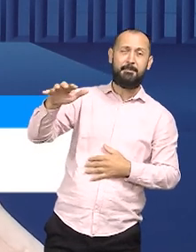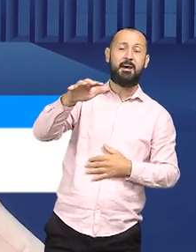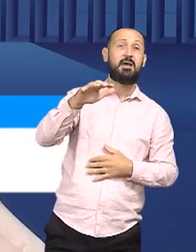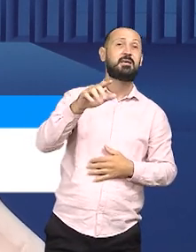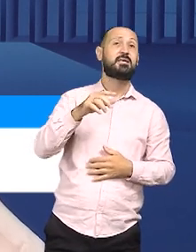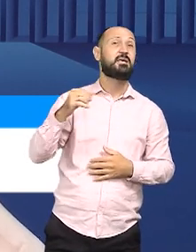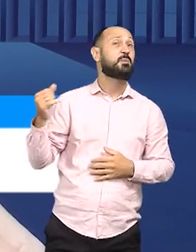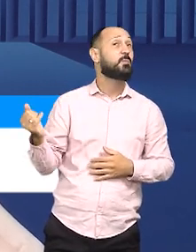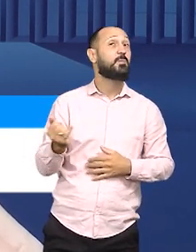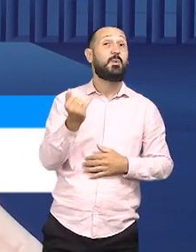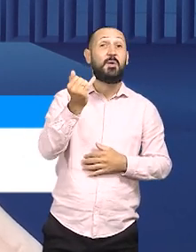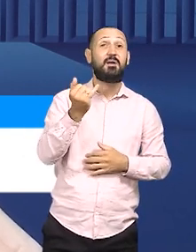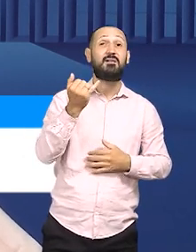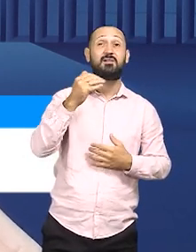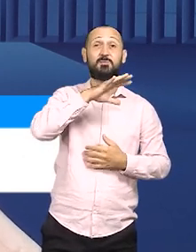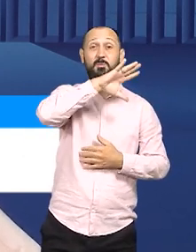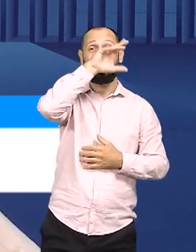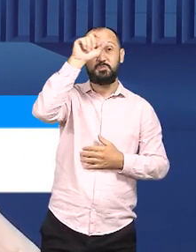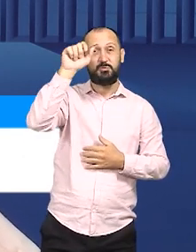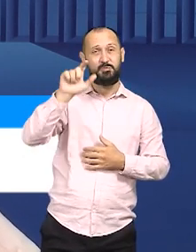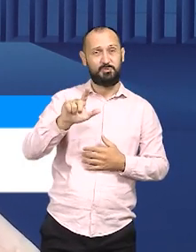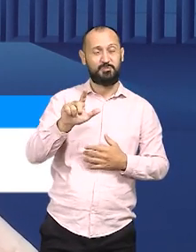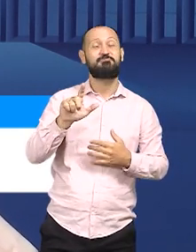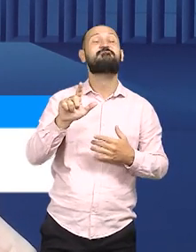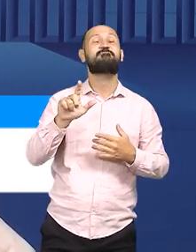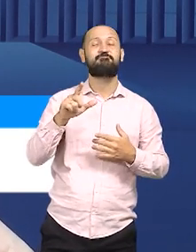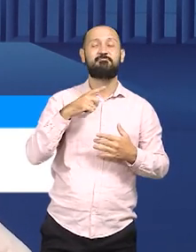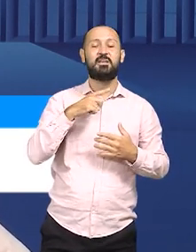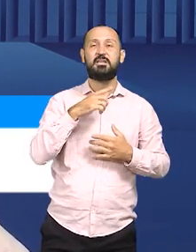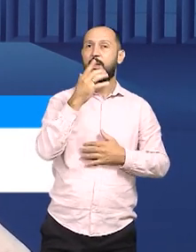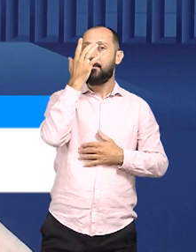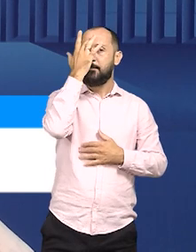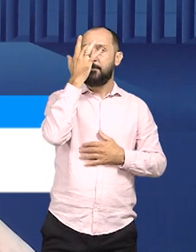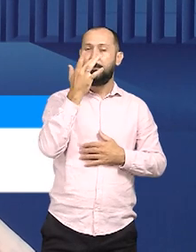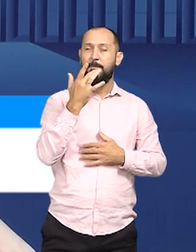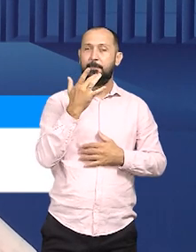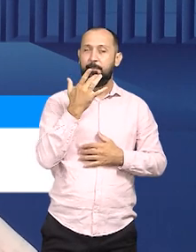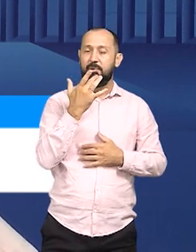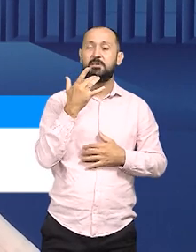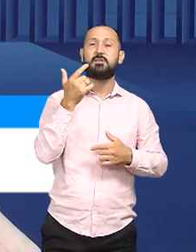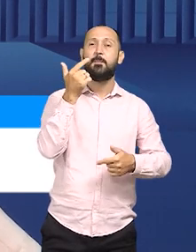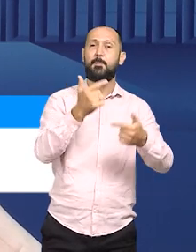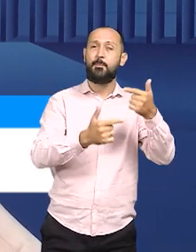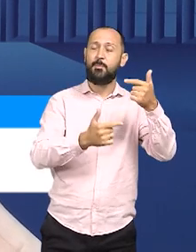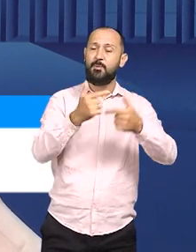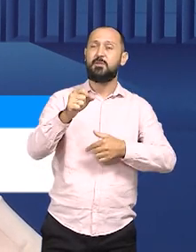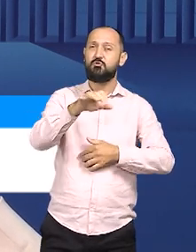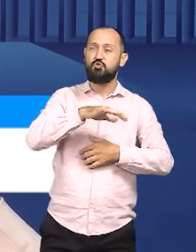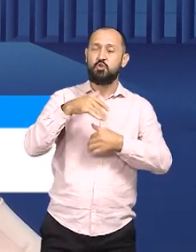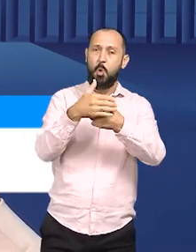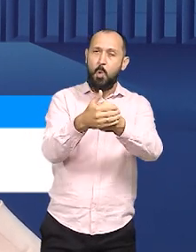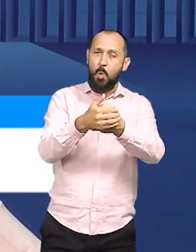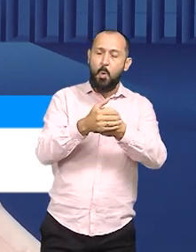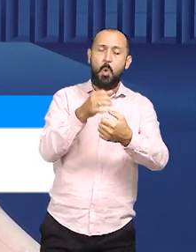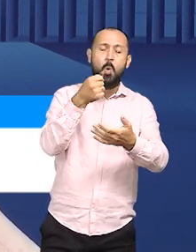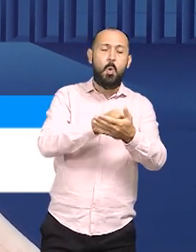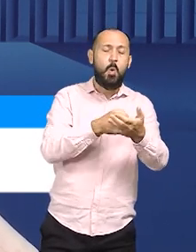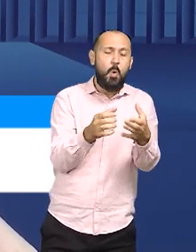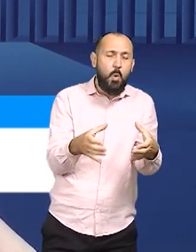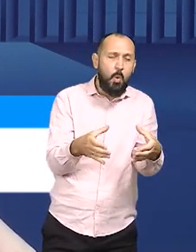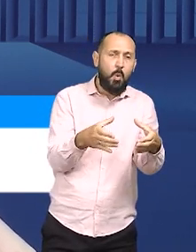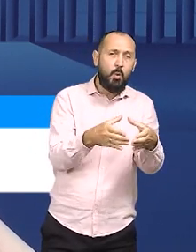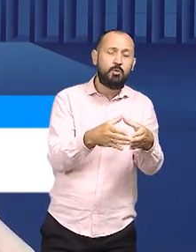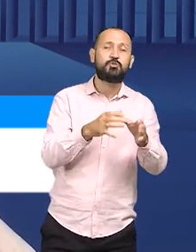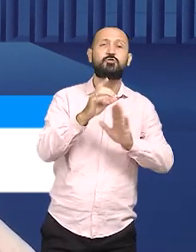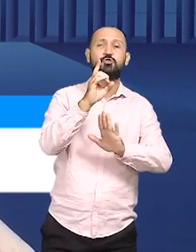região que é muito importante pro Mato Grosso do Sul e também tem um perfil da Defesa das políticas sociais das minorias